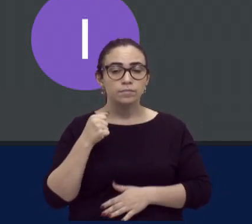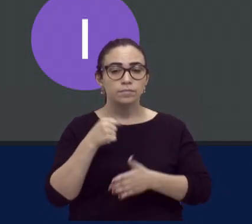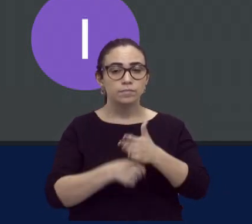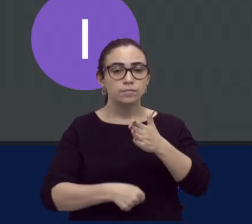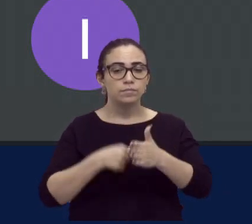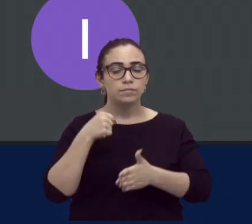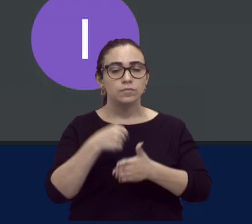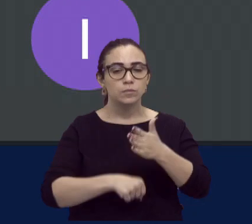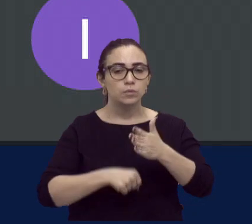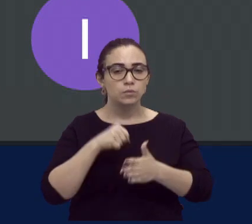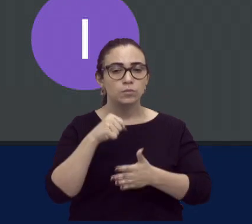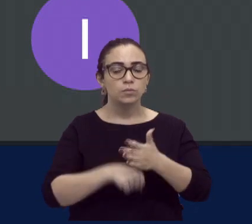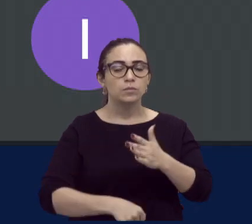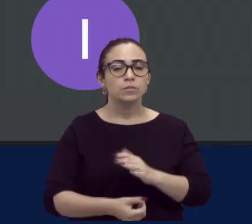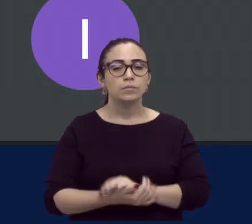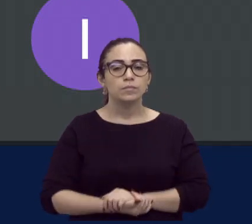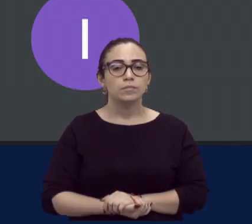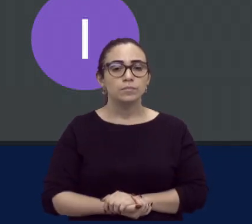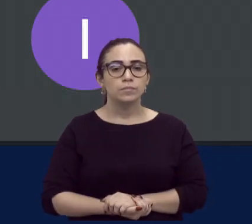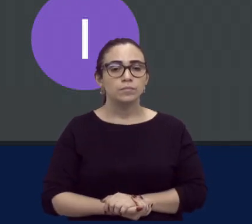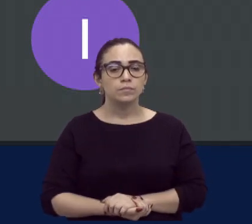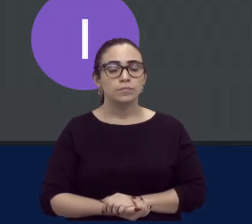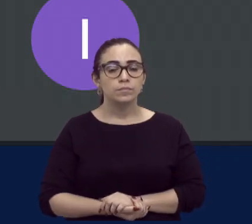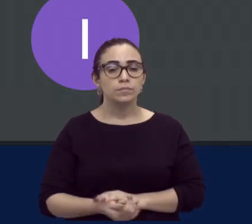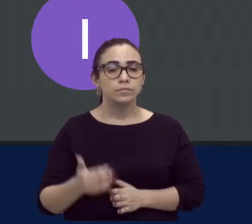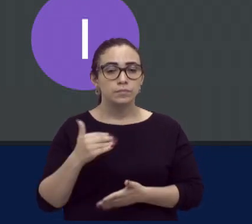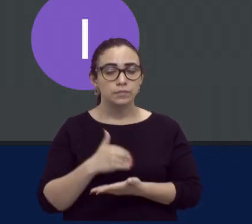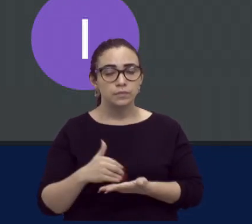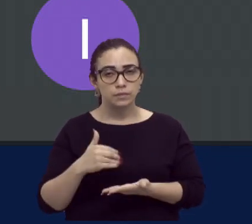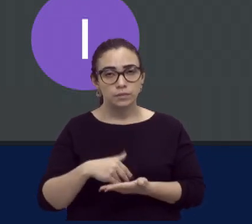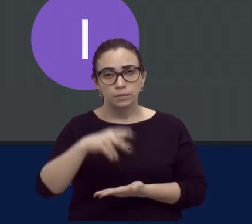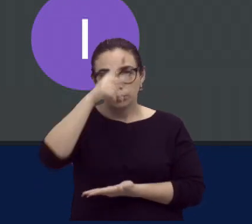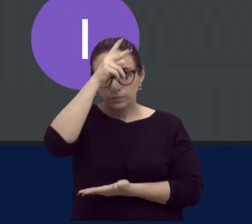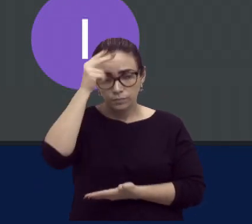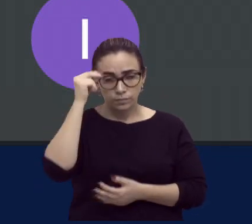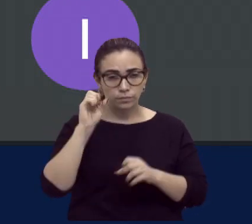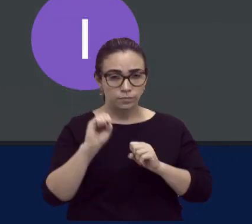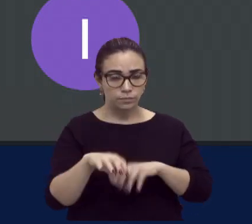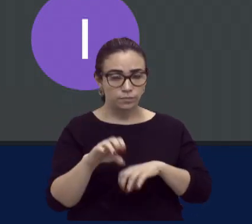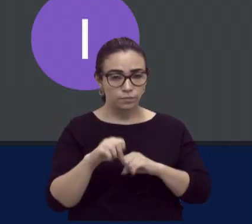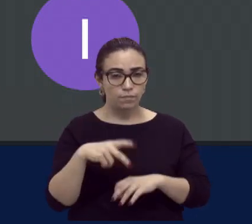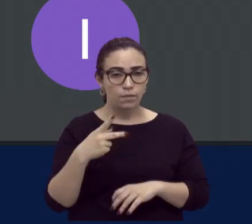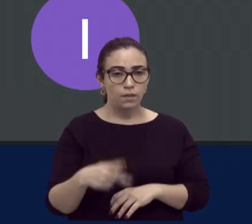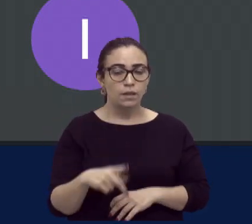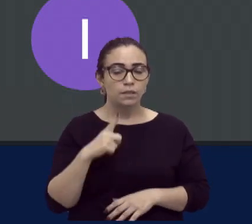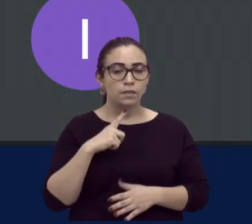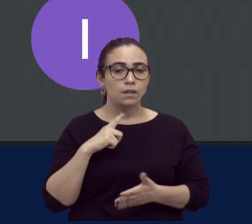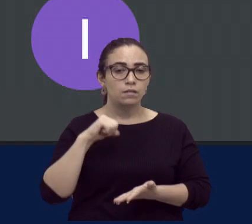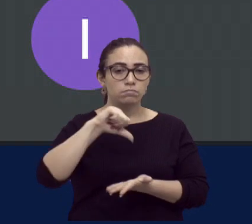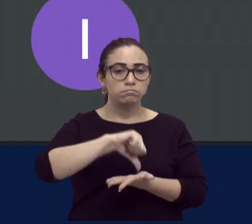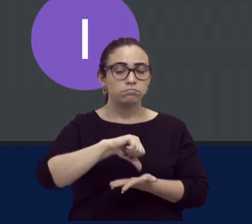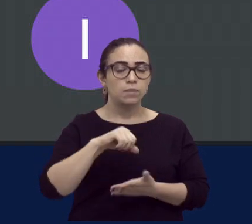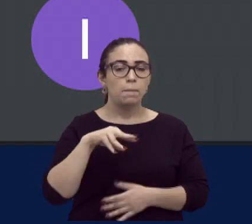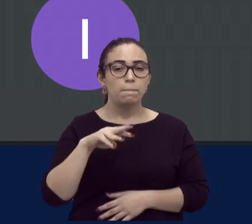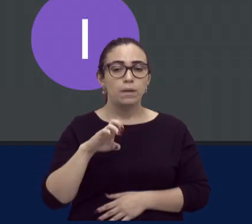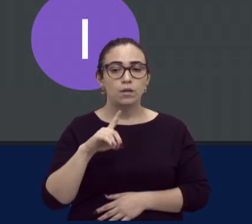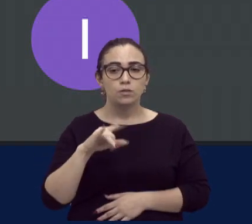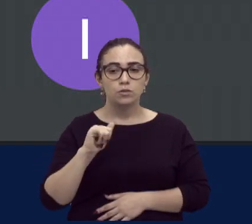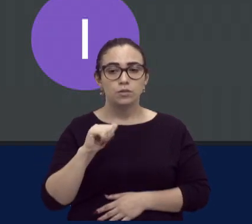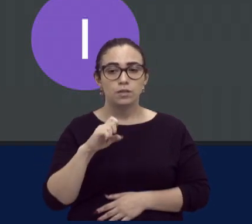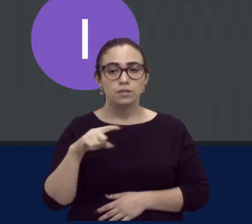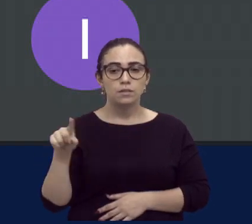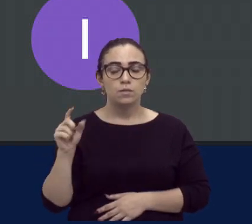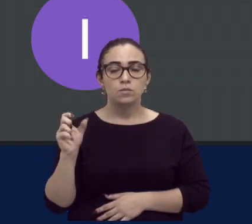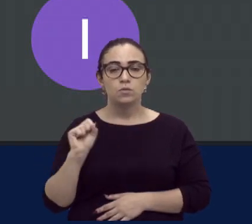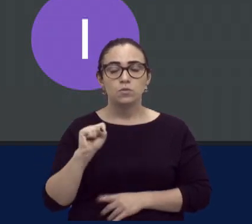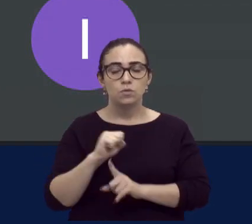gestão de conflitos, né? Nós temos na Secretaria Municipal de Educação, a SME, a Célula de Mediação Social. Inclusive,